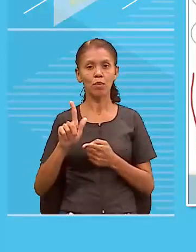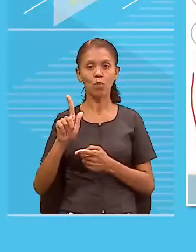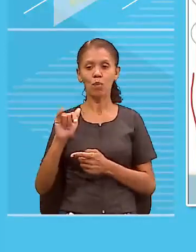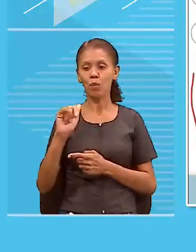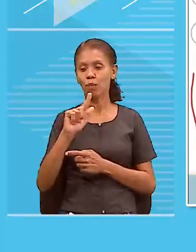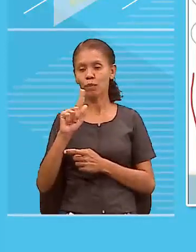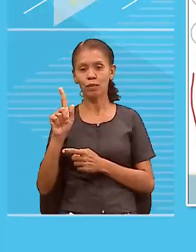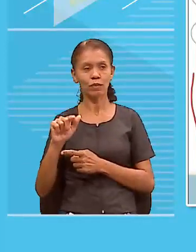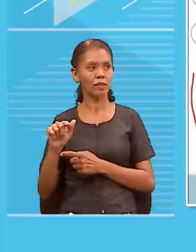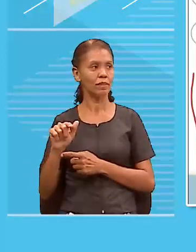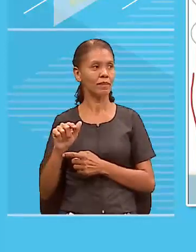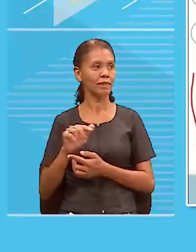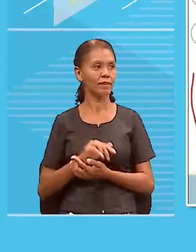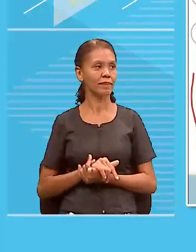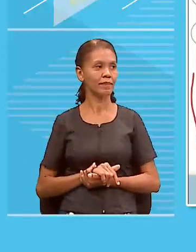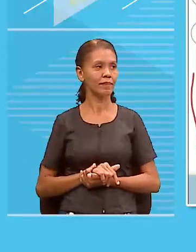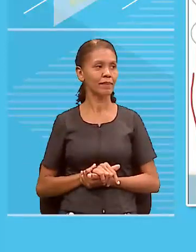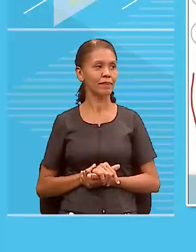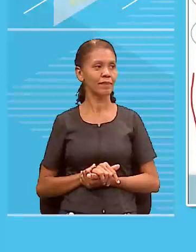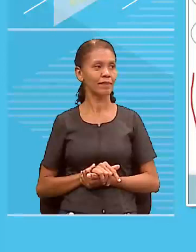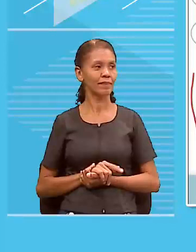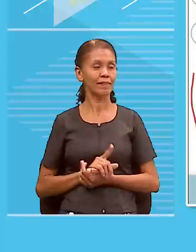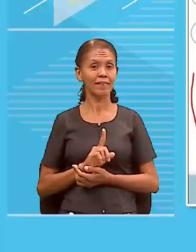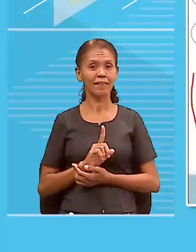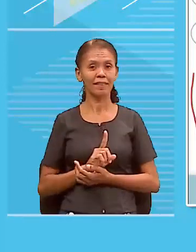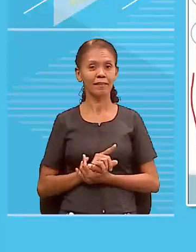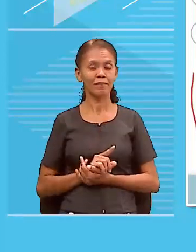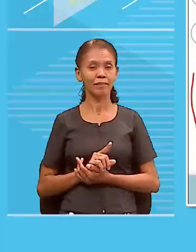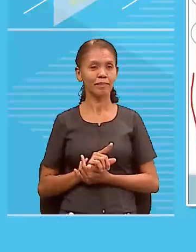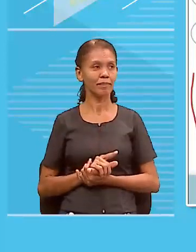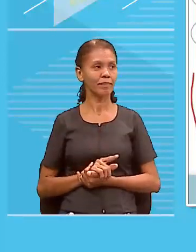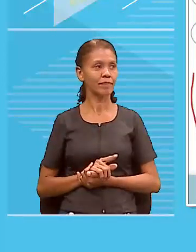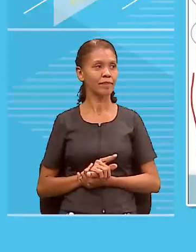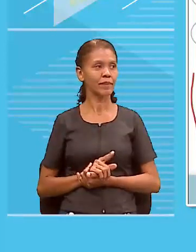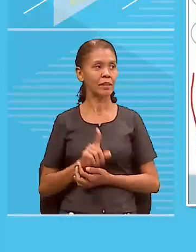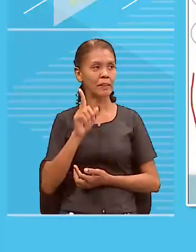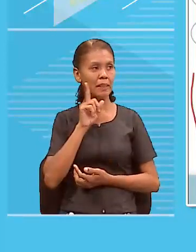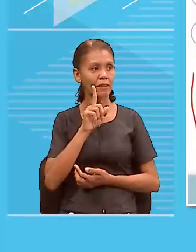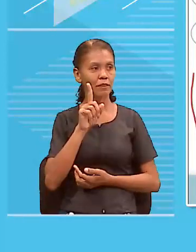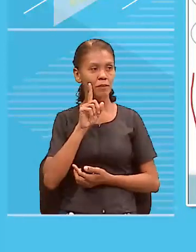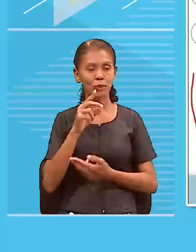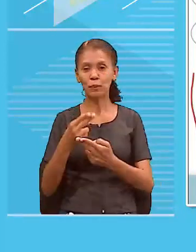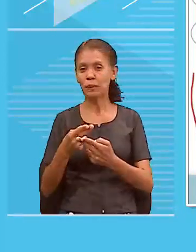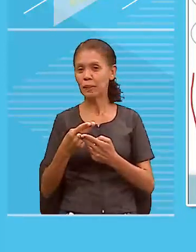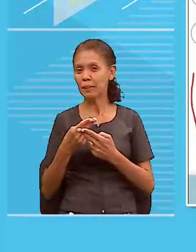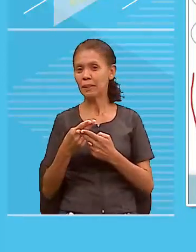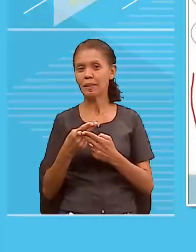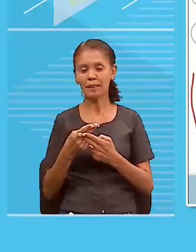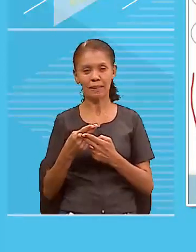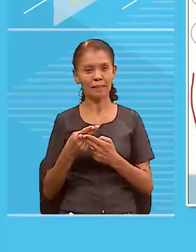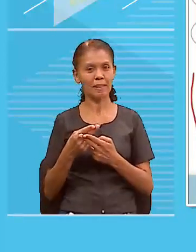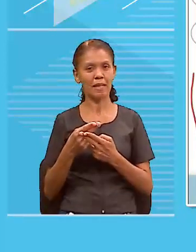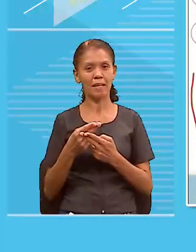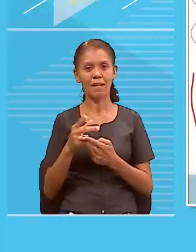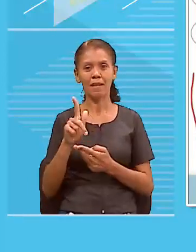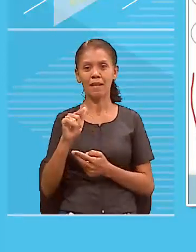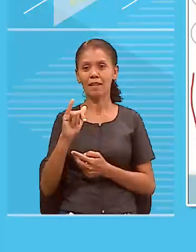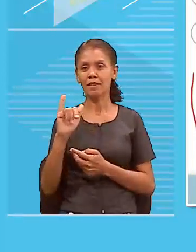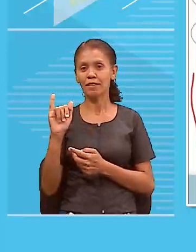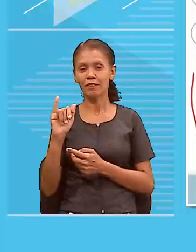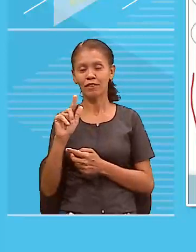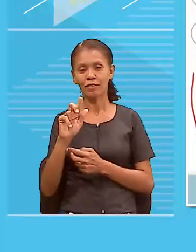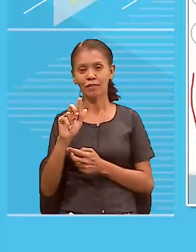é muito comum a utilização do gesso Ah tá eu sei que é uma pessoa que está se